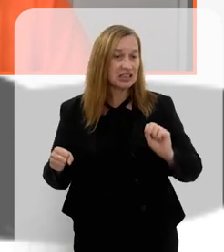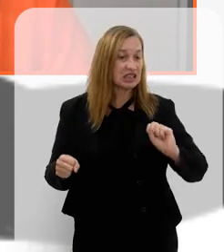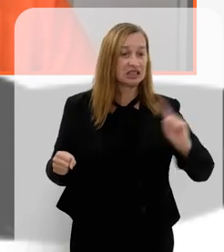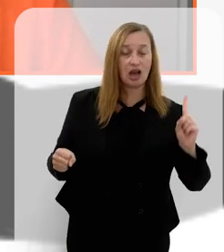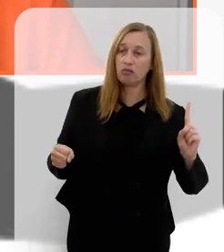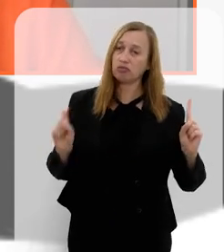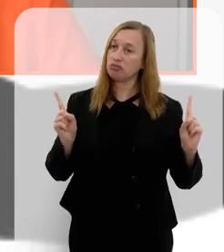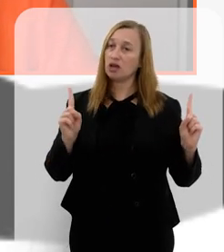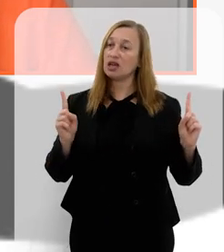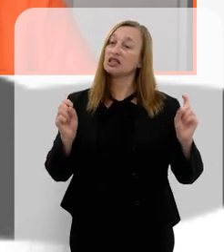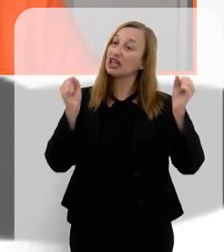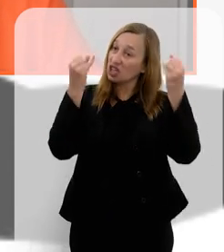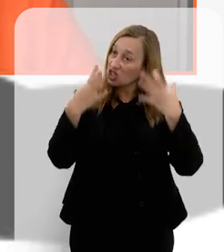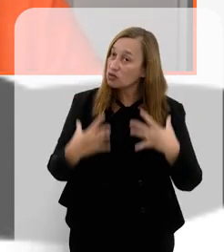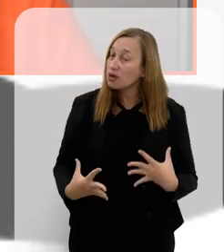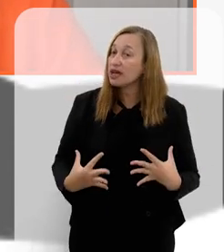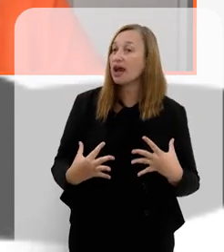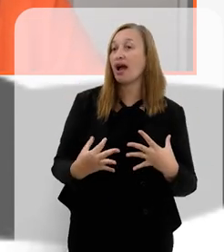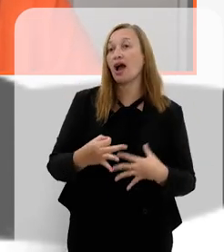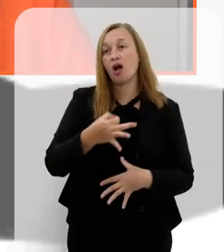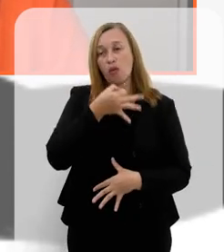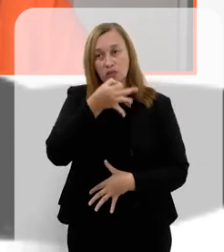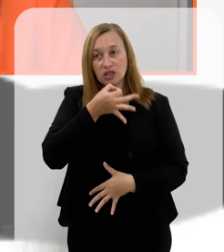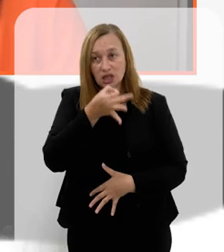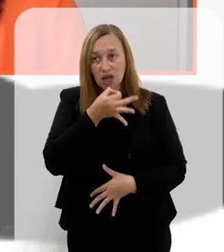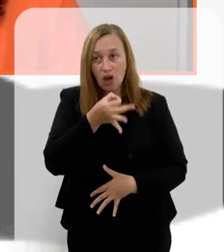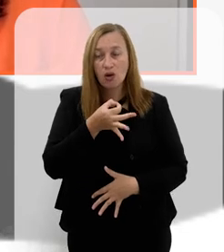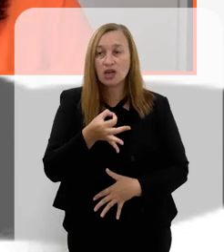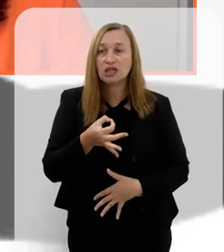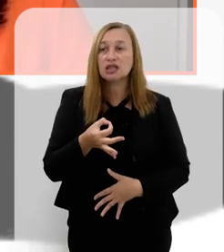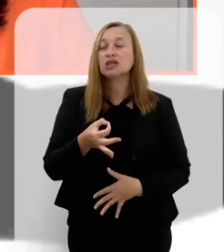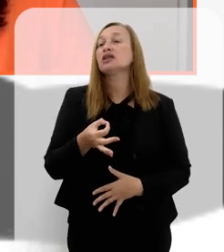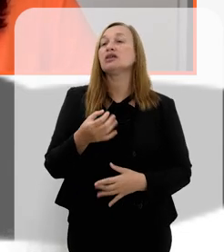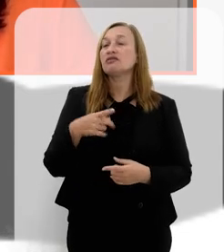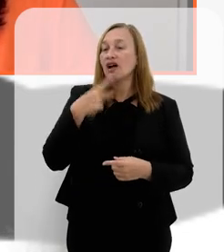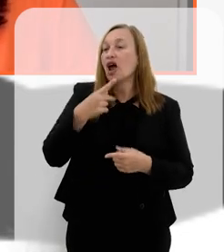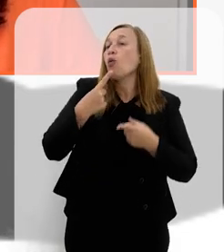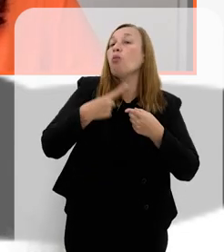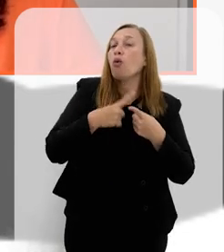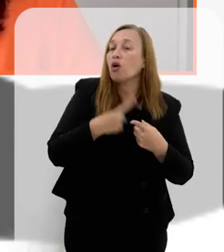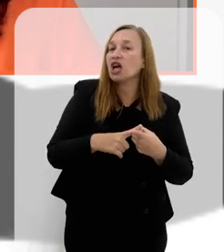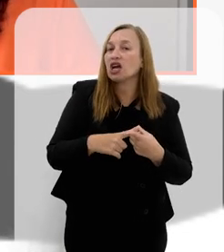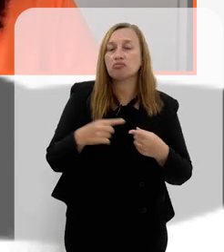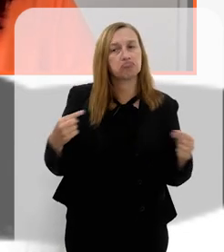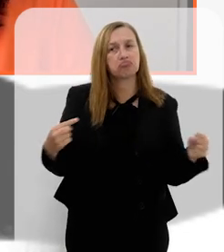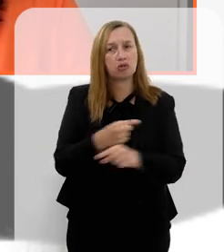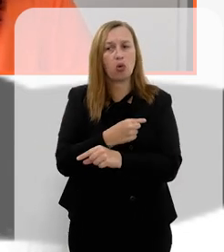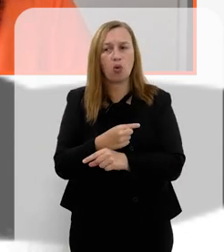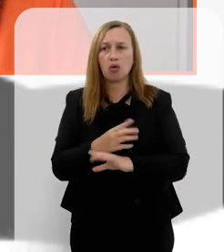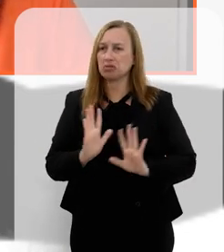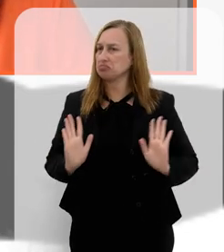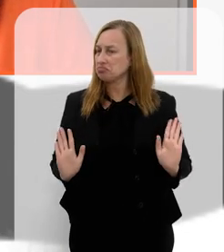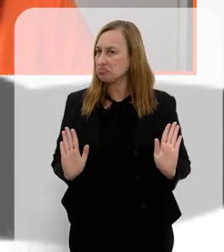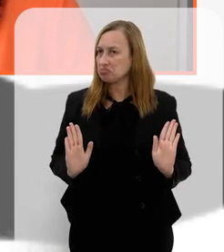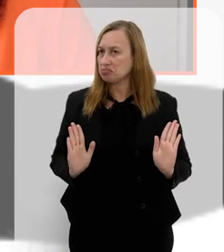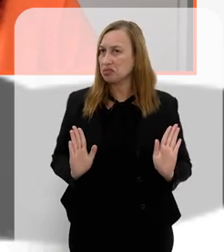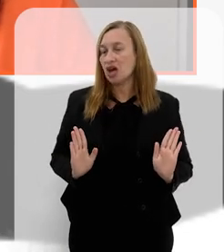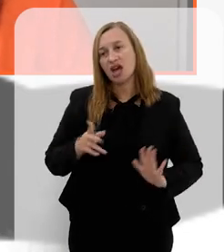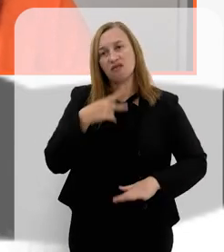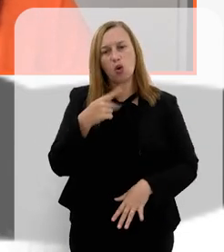seria filosofia. Exatamente. Então ela tem que dizer por que que ela não